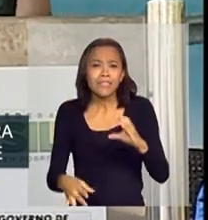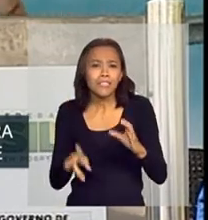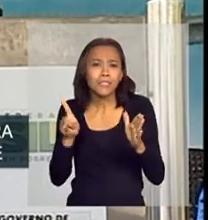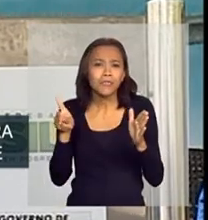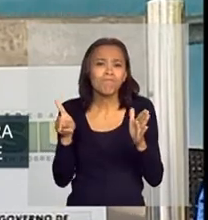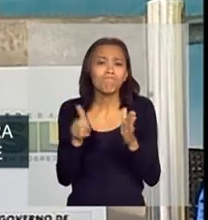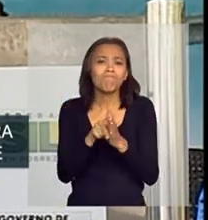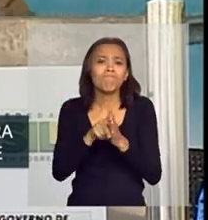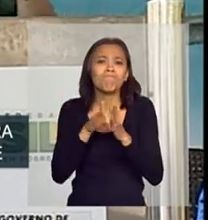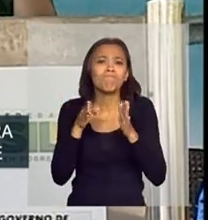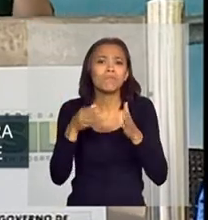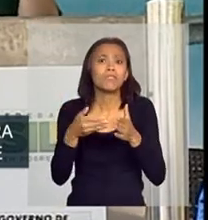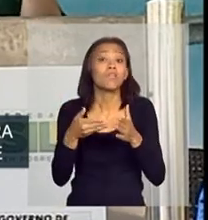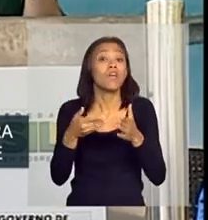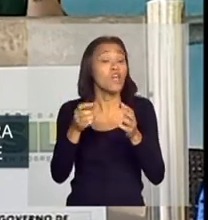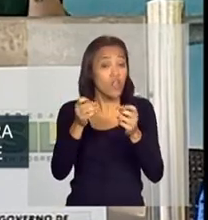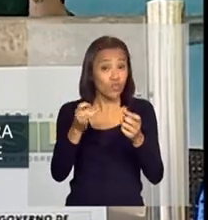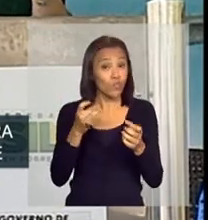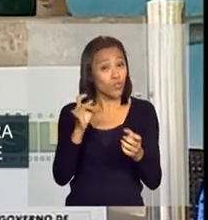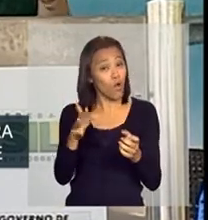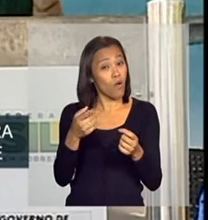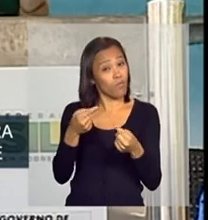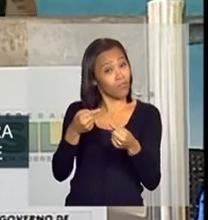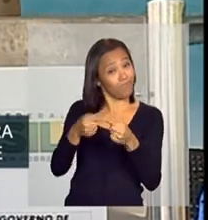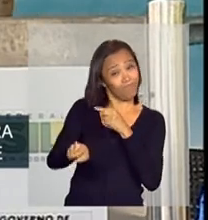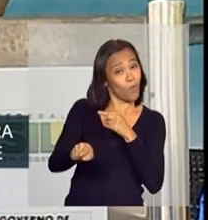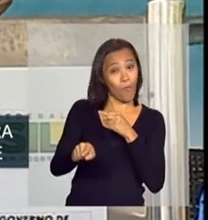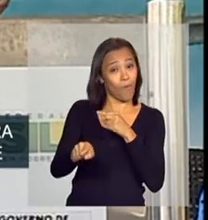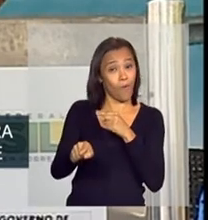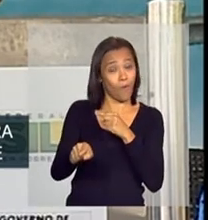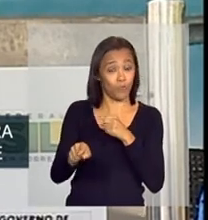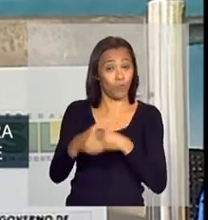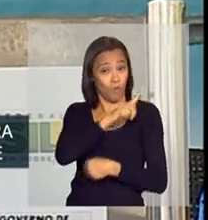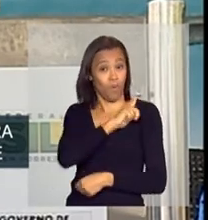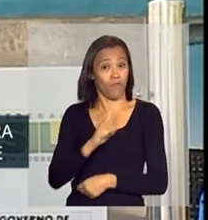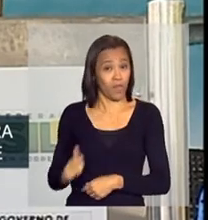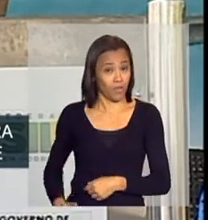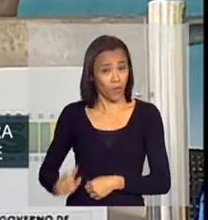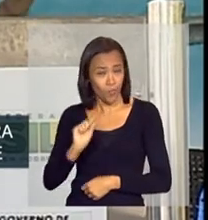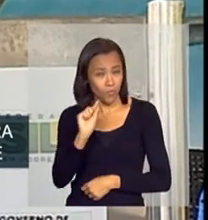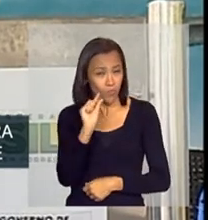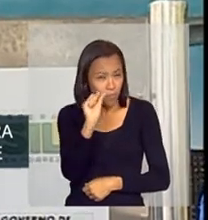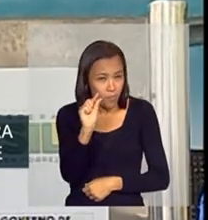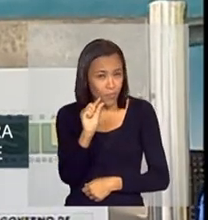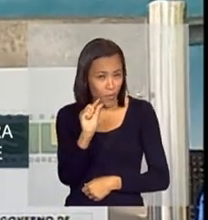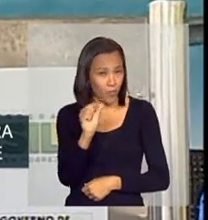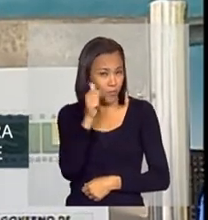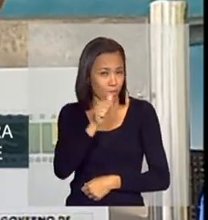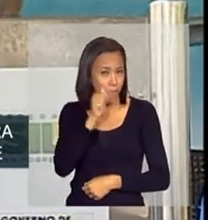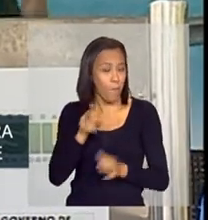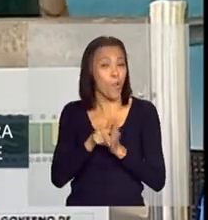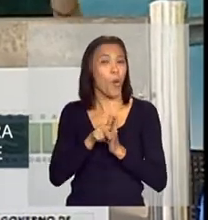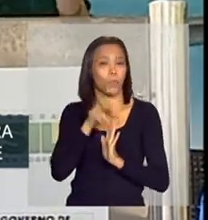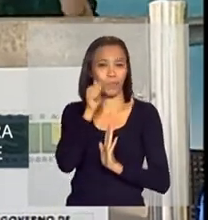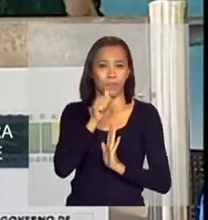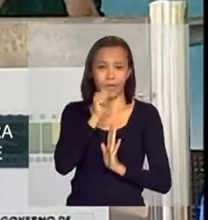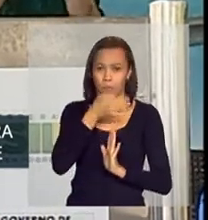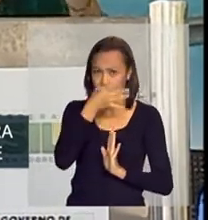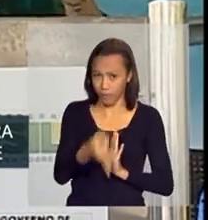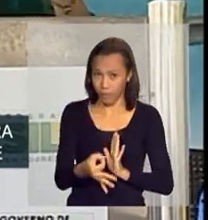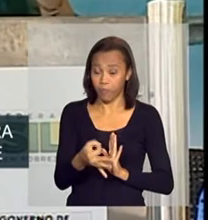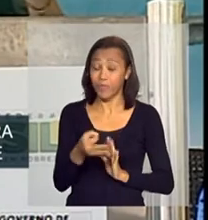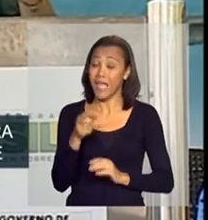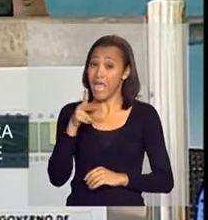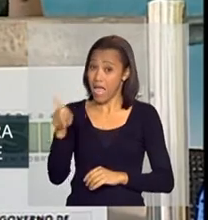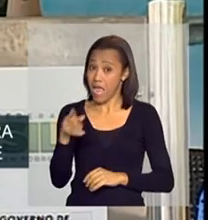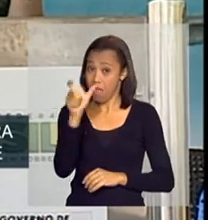muito grande. Eu só vou discordar do Deda num aspecto um pouco feminino. O Deda disse que